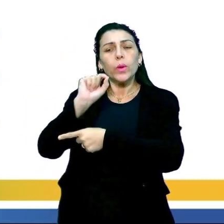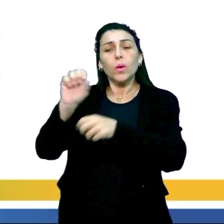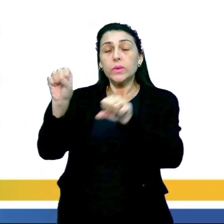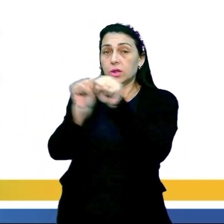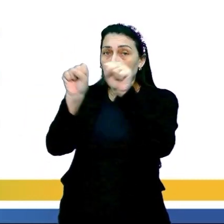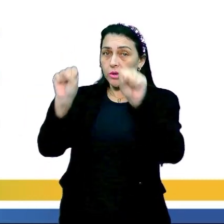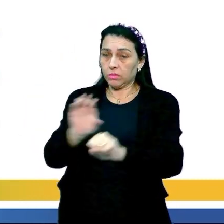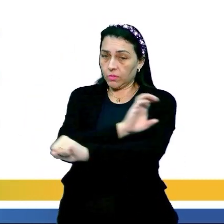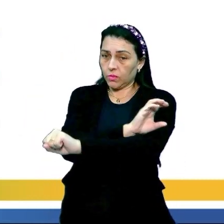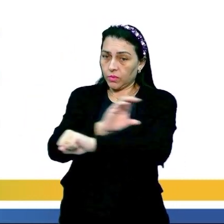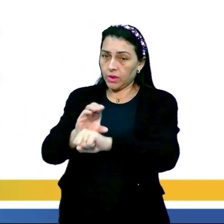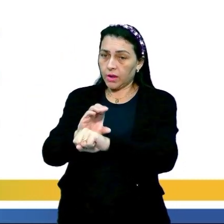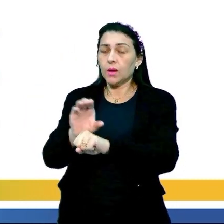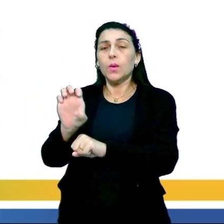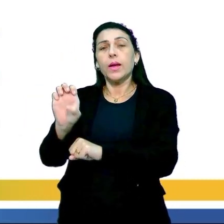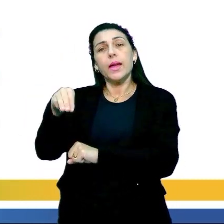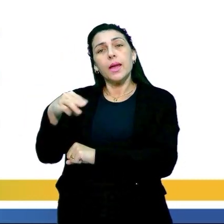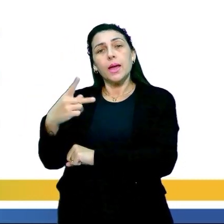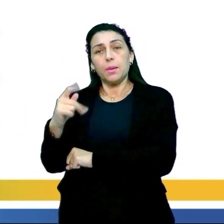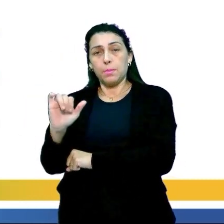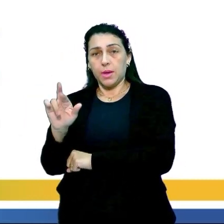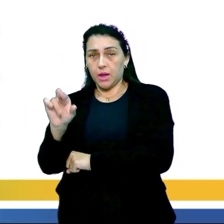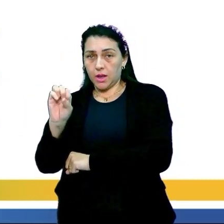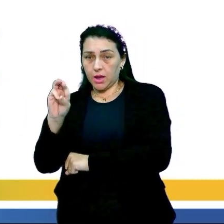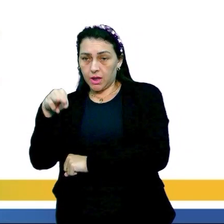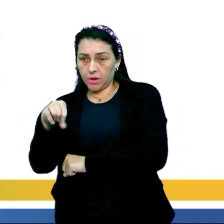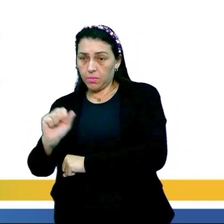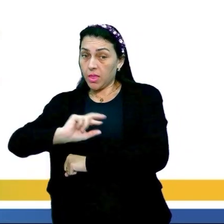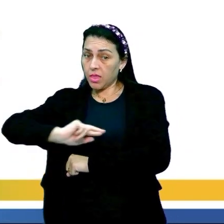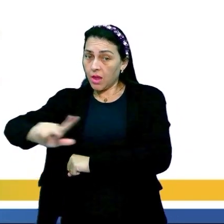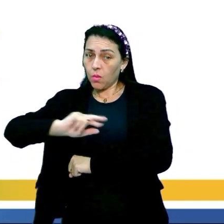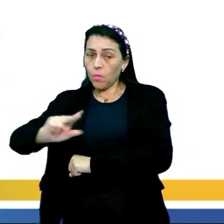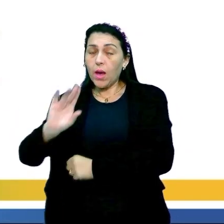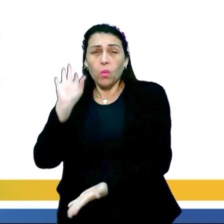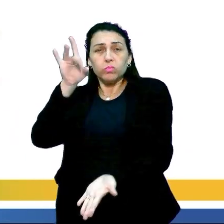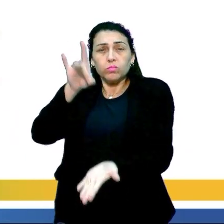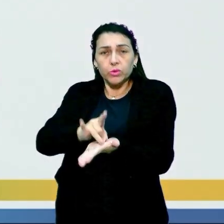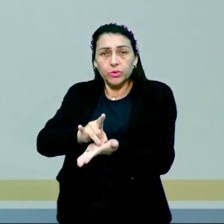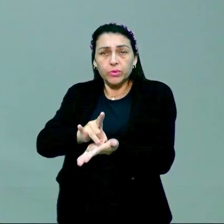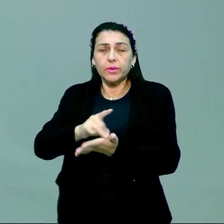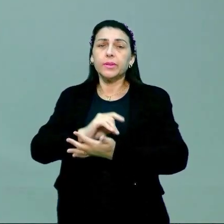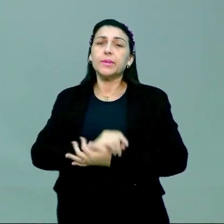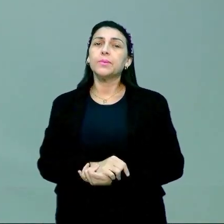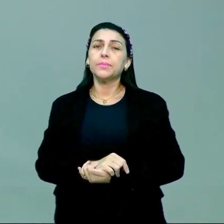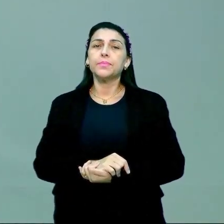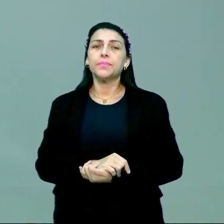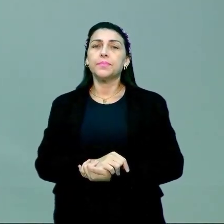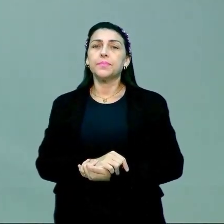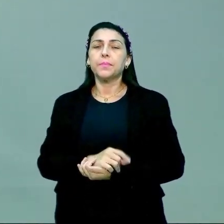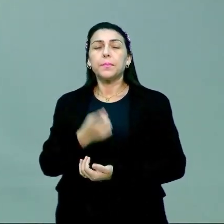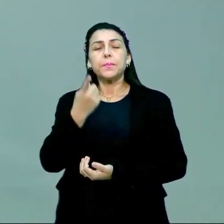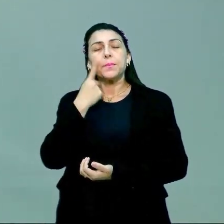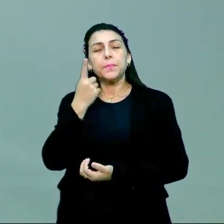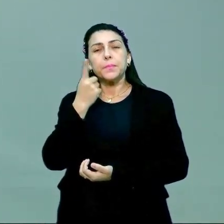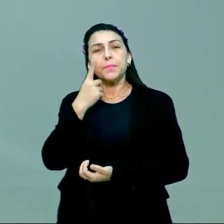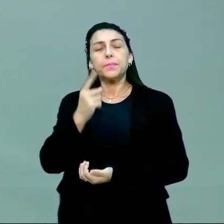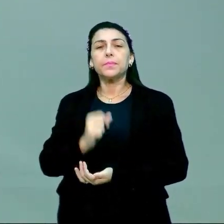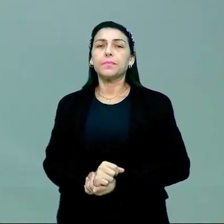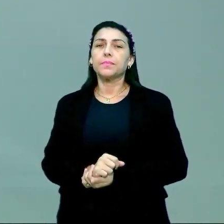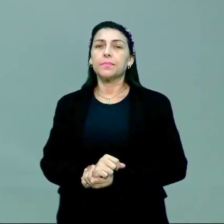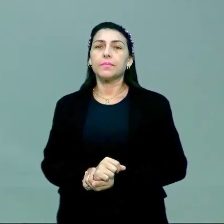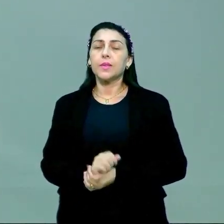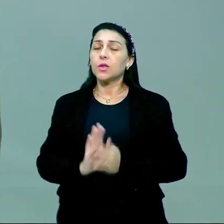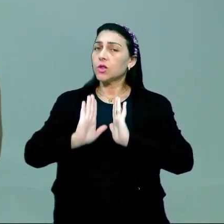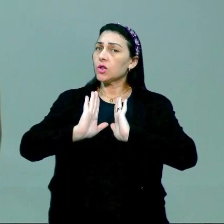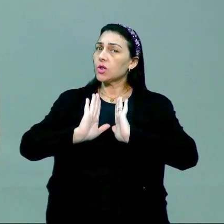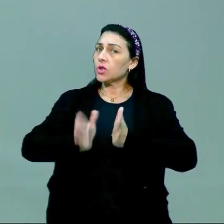inerente aos sistemas culturais é o empirismo e não a originalidade. Vamos a uma observação que inclusive